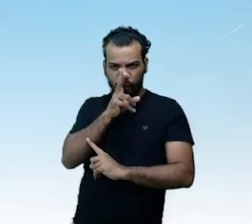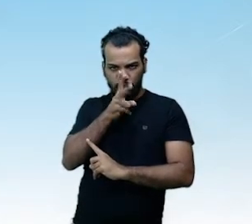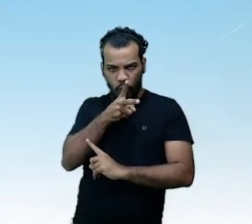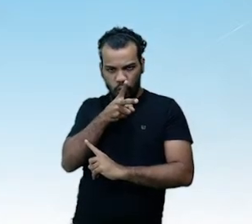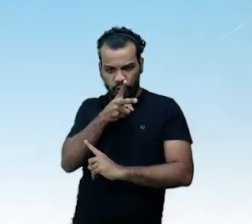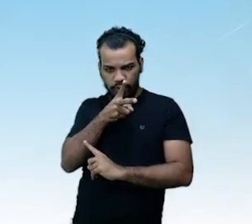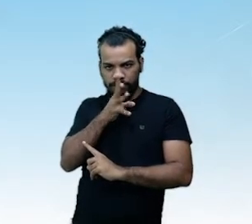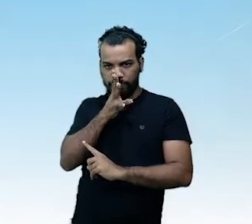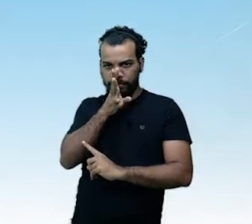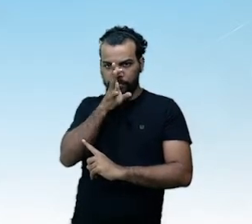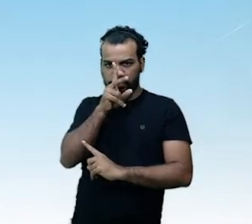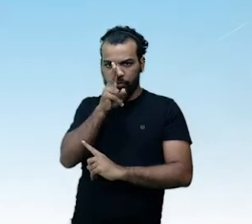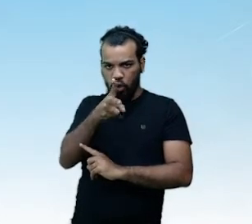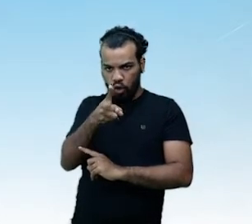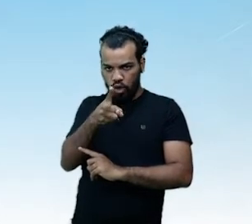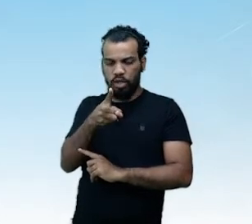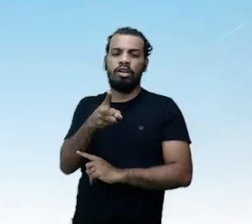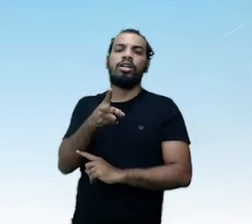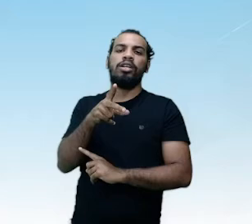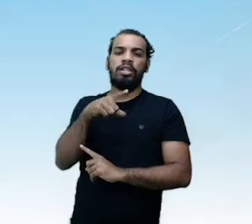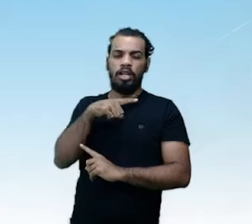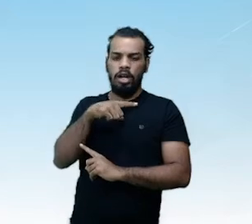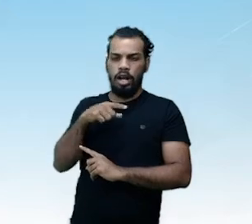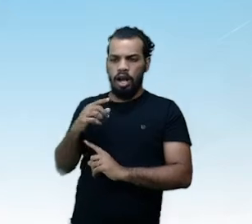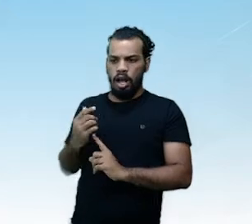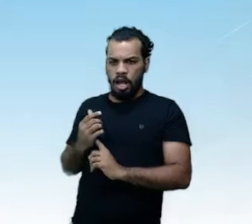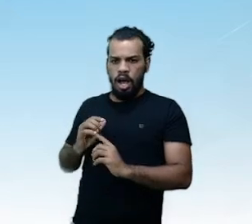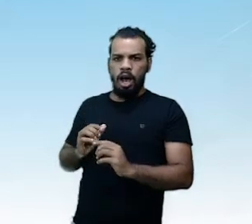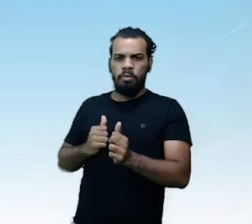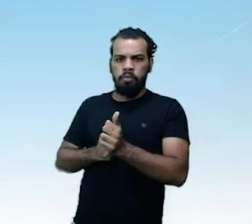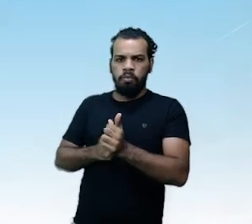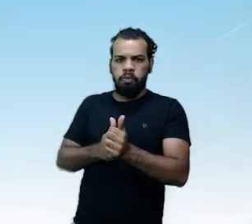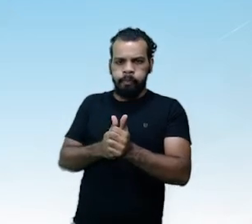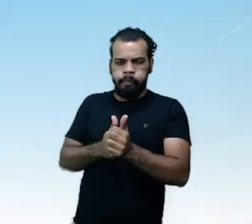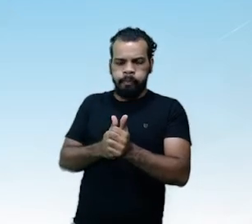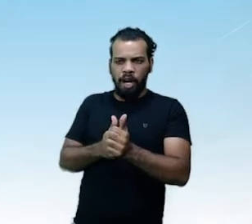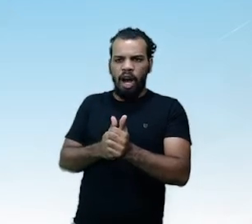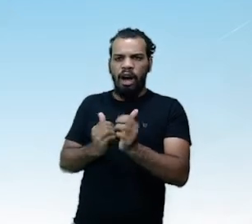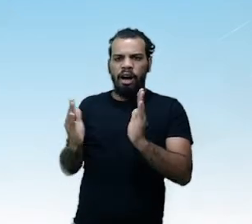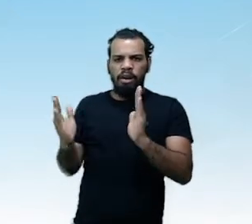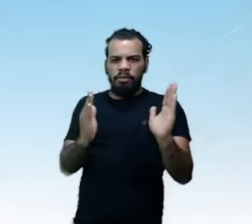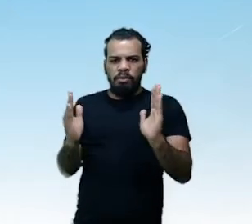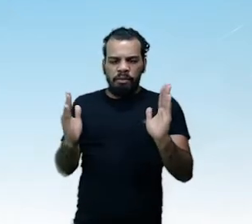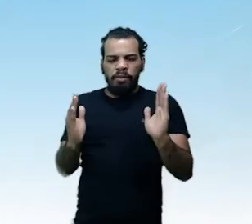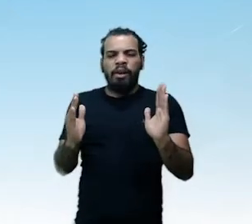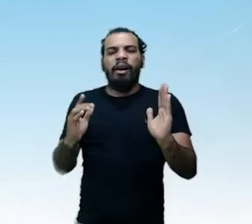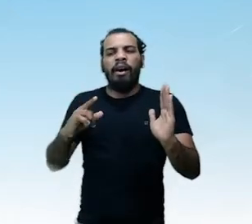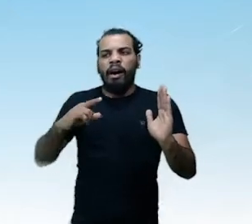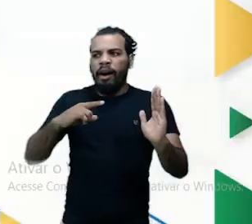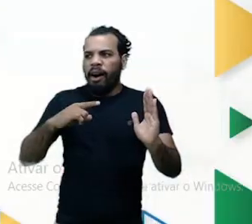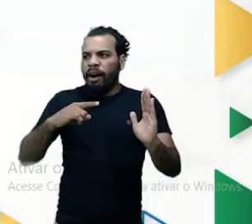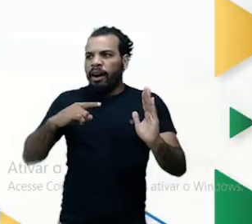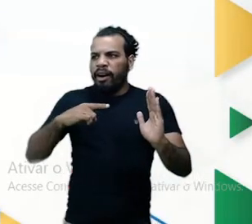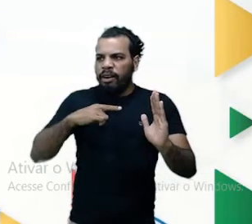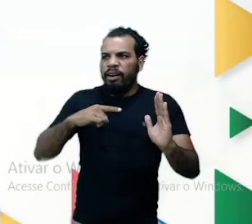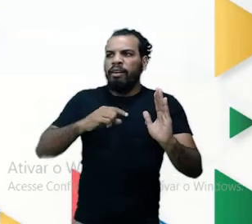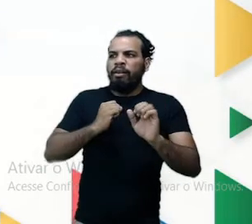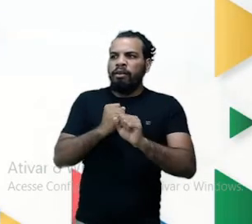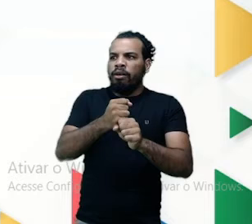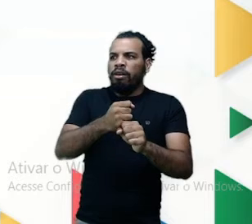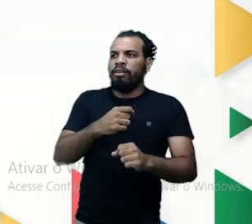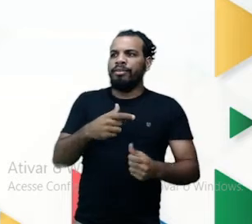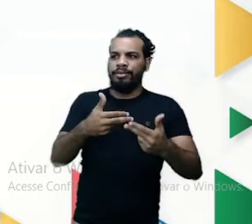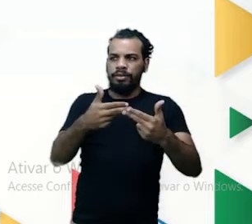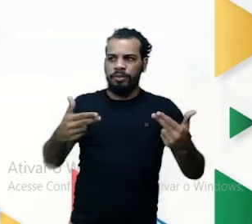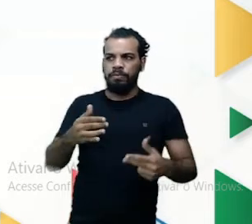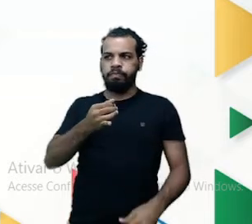A força resistente ela vai ficar entre o ponto de apoio e a força potente. E aí a gente tem essas alavancas.